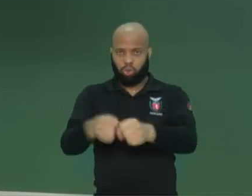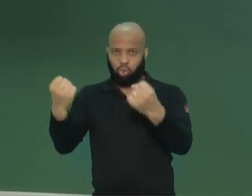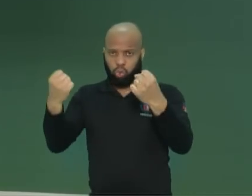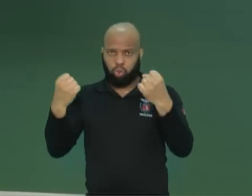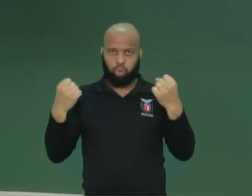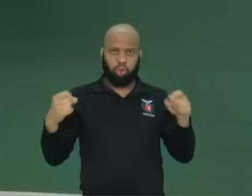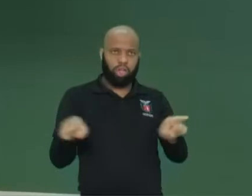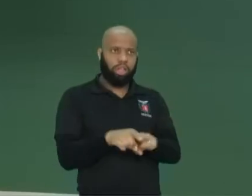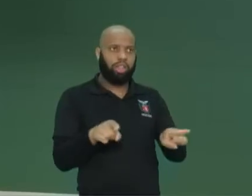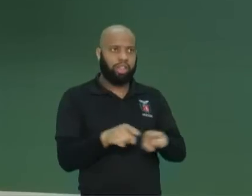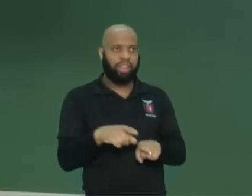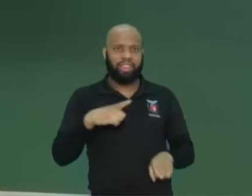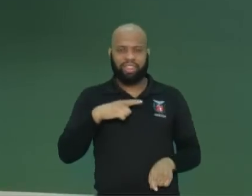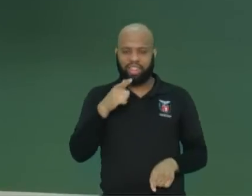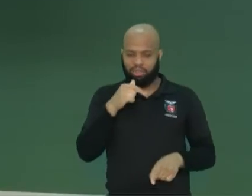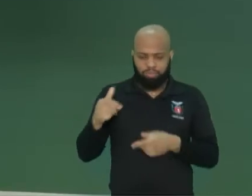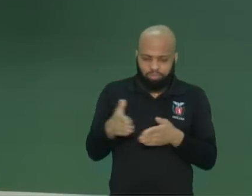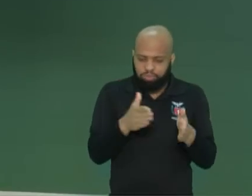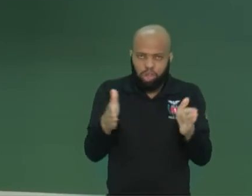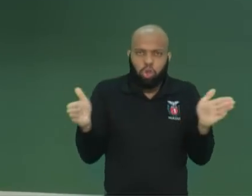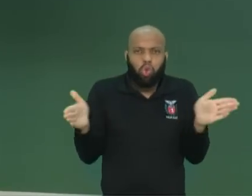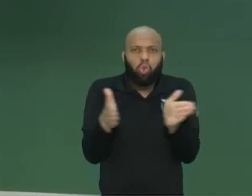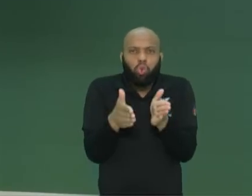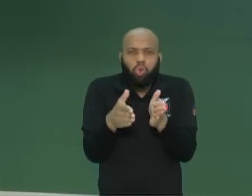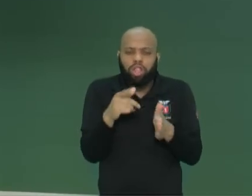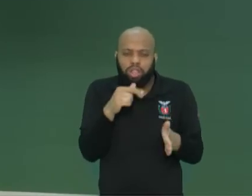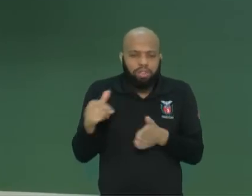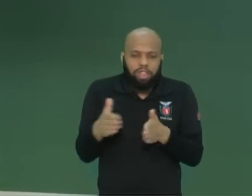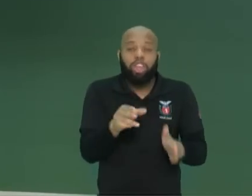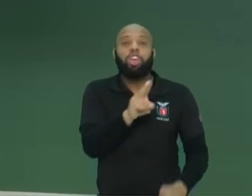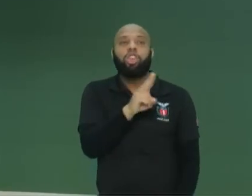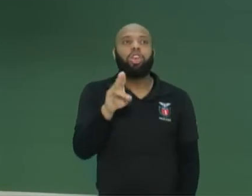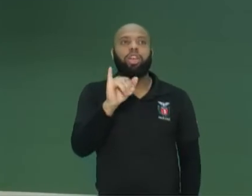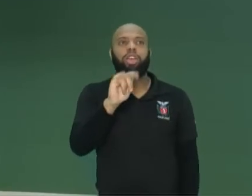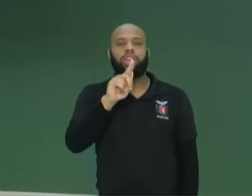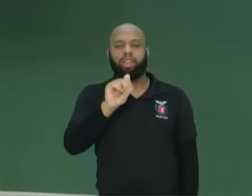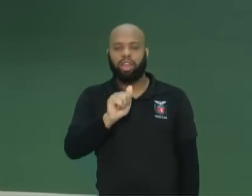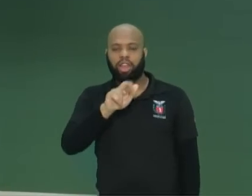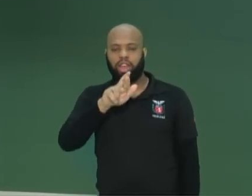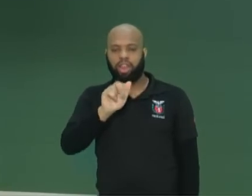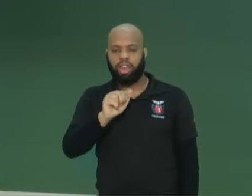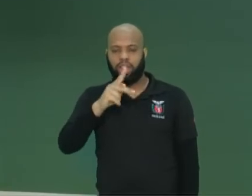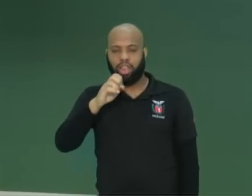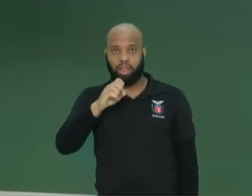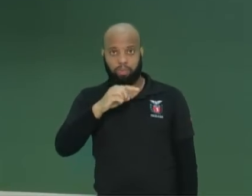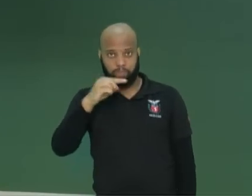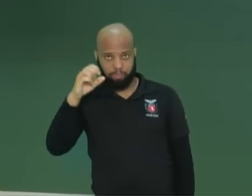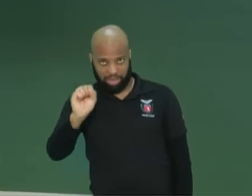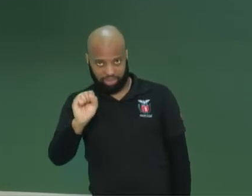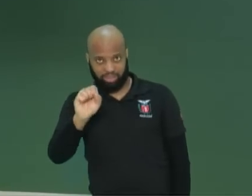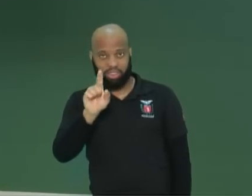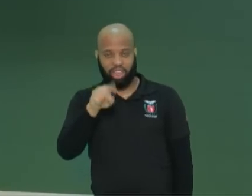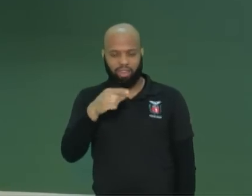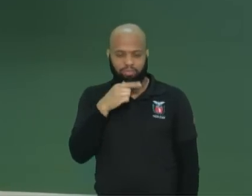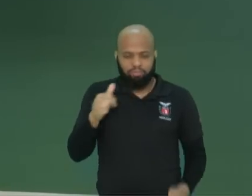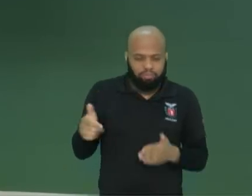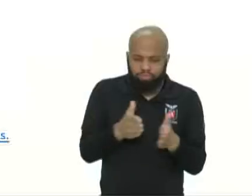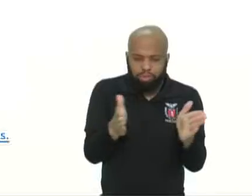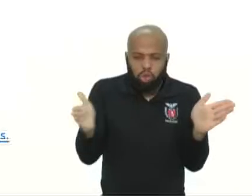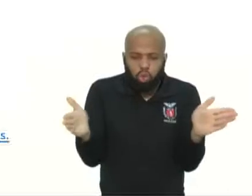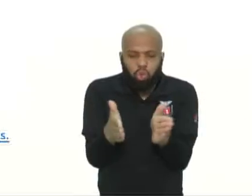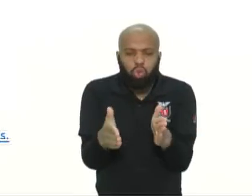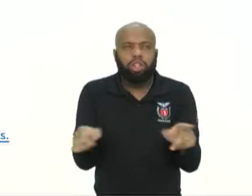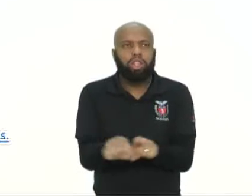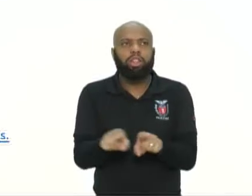Destruir os igarapés ali, aqueles pequenos cursos d'água, né, da região, que cortam